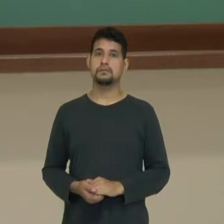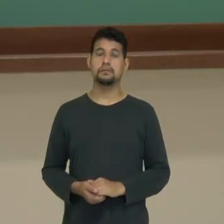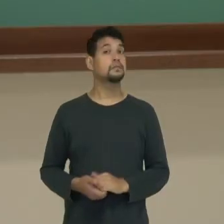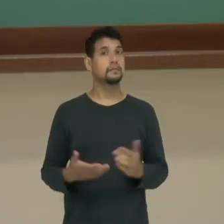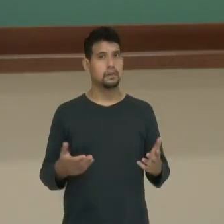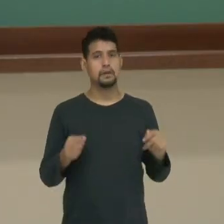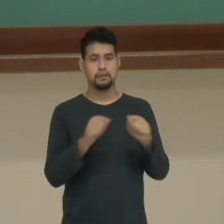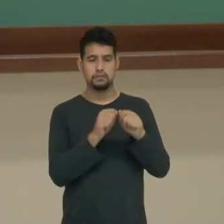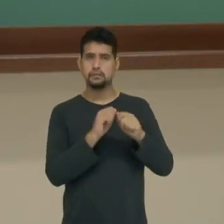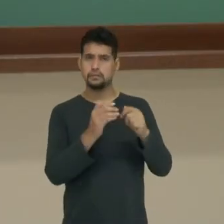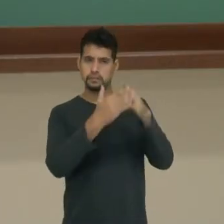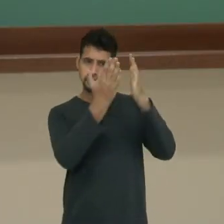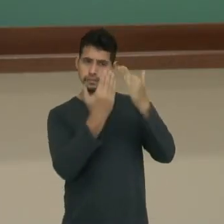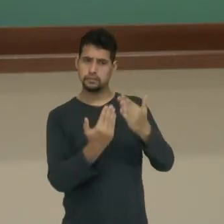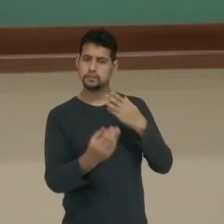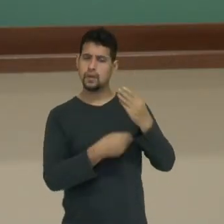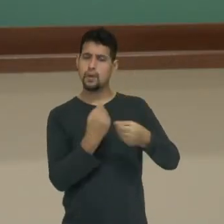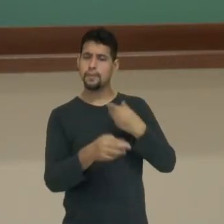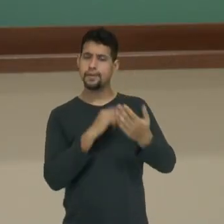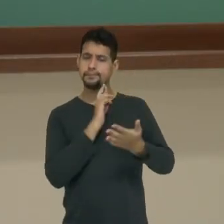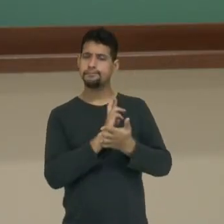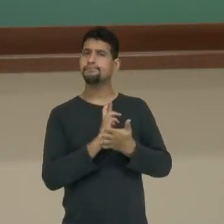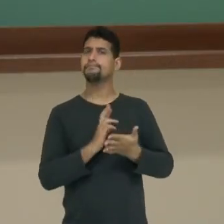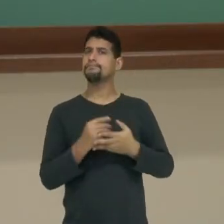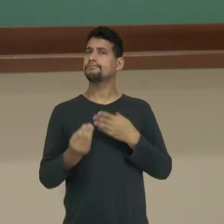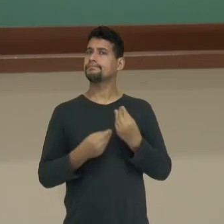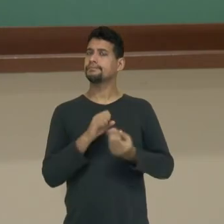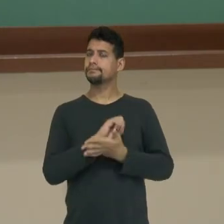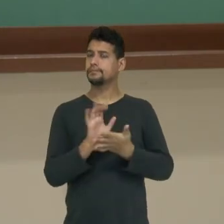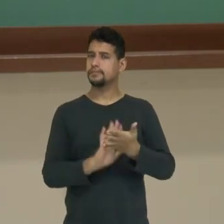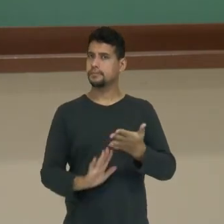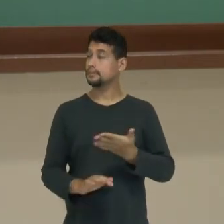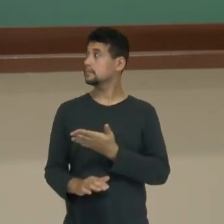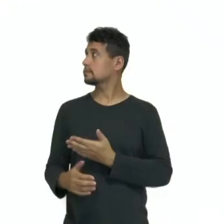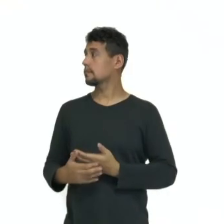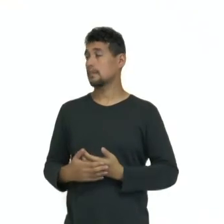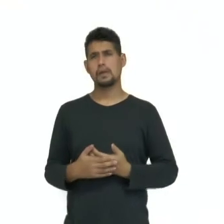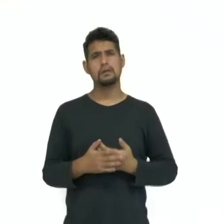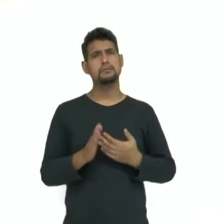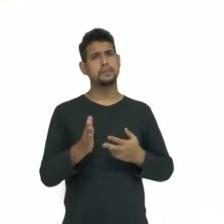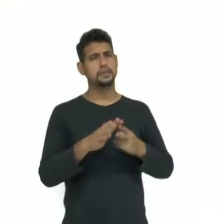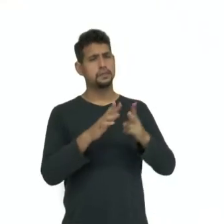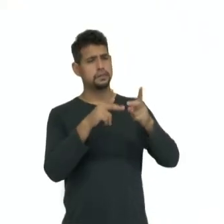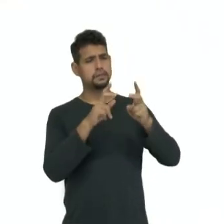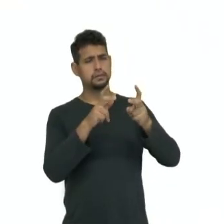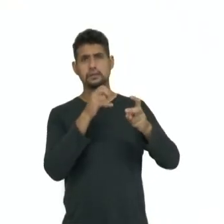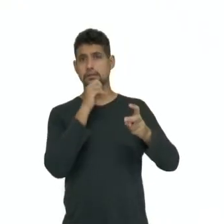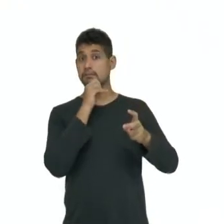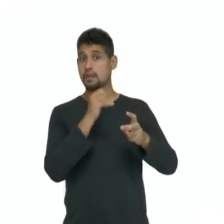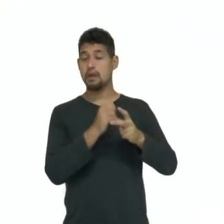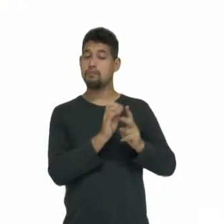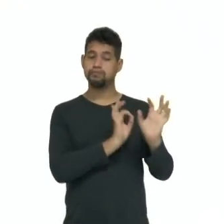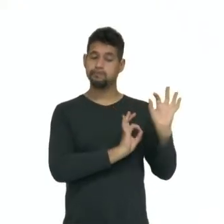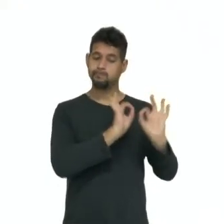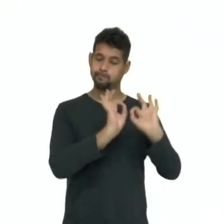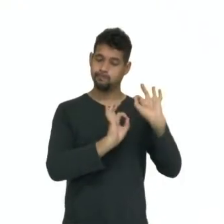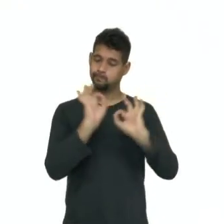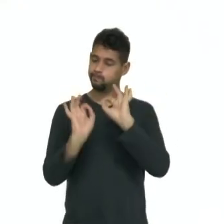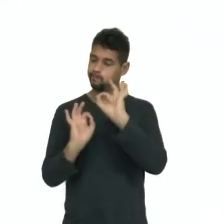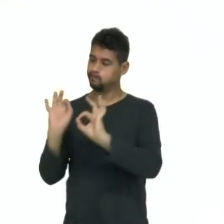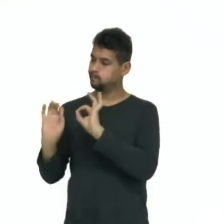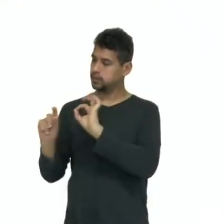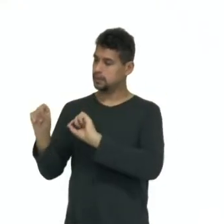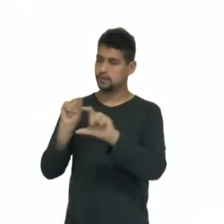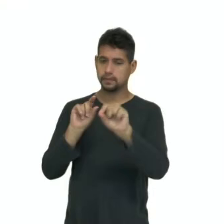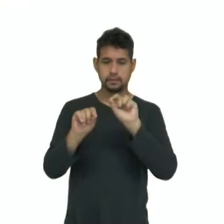Fazendo a conferência, como que ficou então o resultado deste exercício? Então verifique que, como a ordem de escolha ela